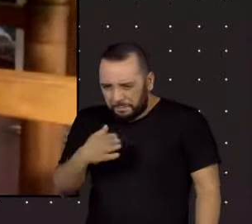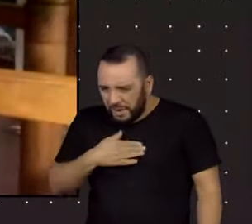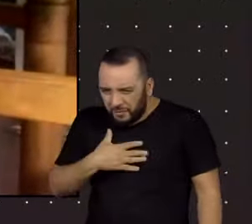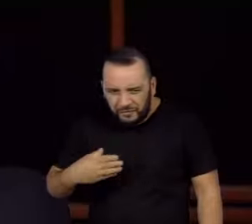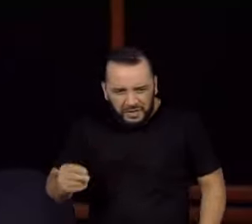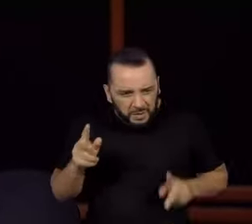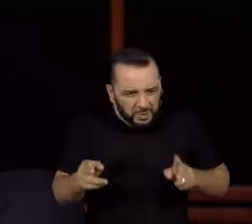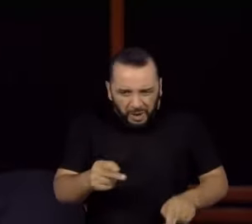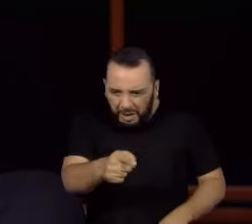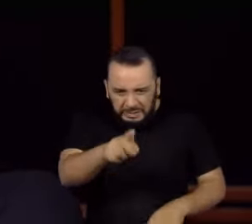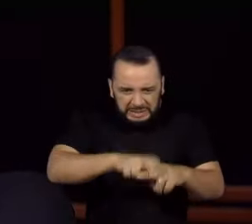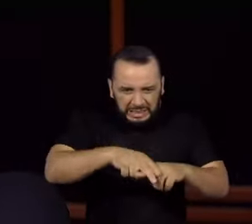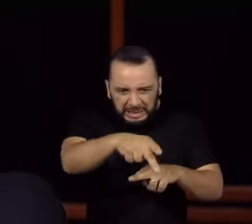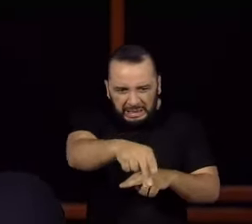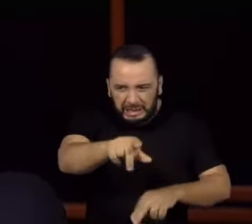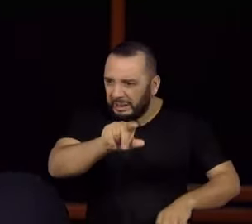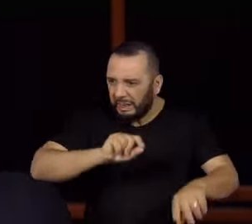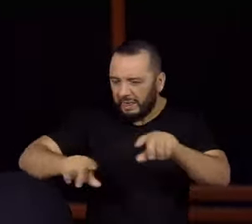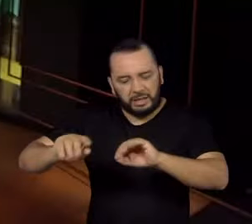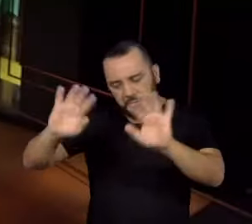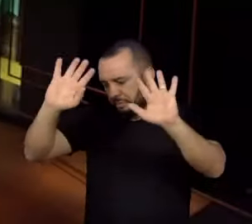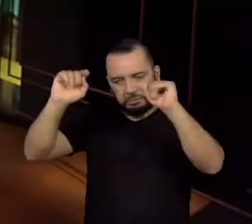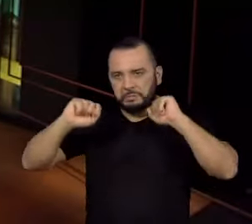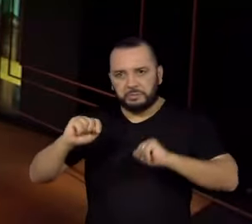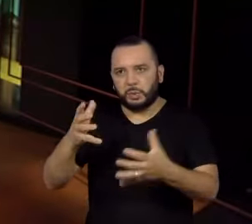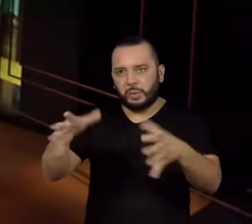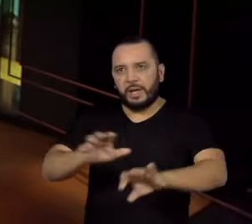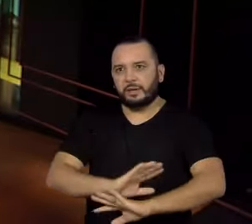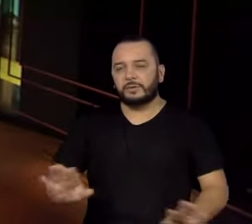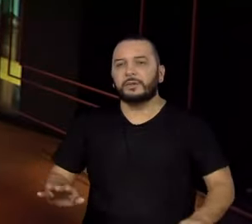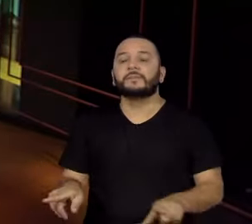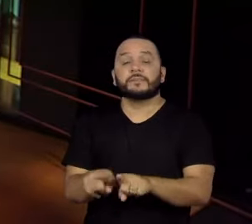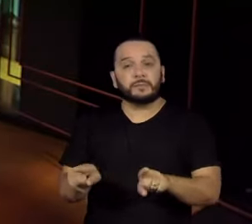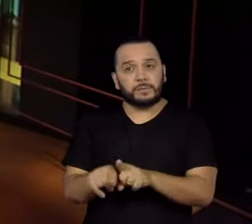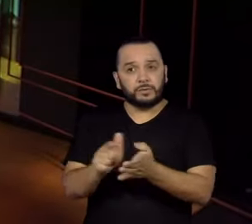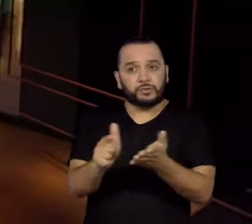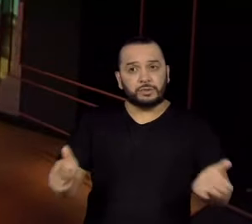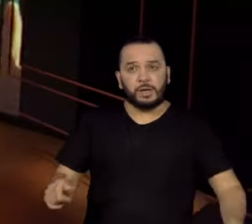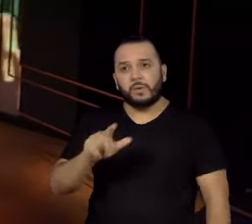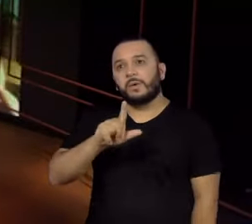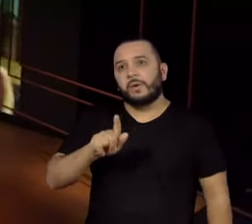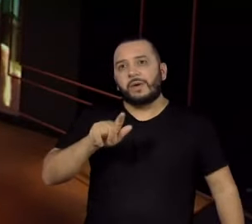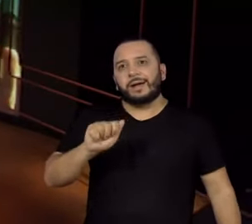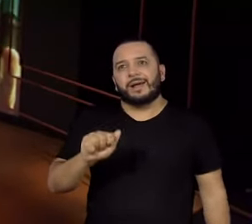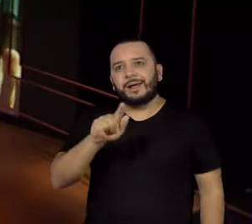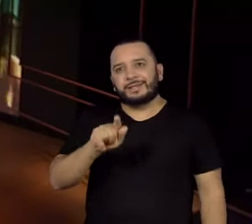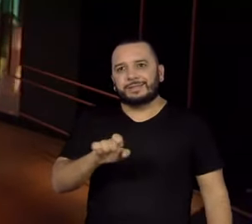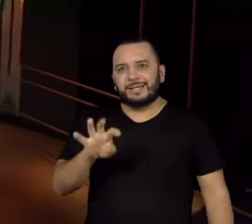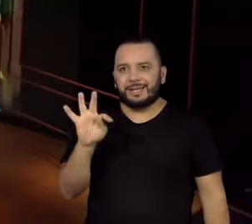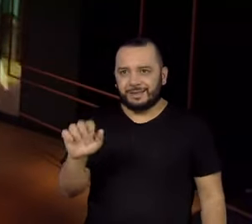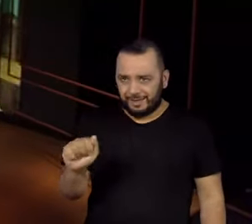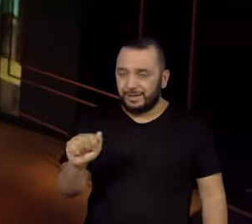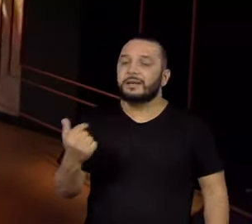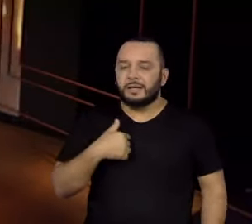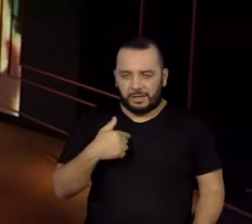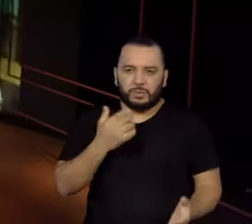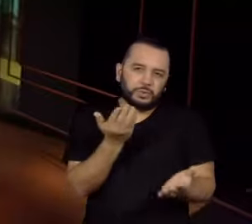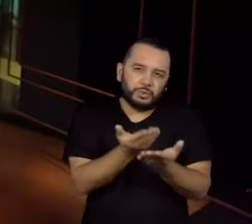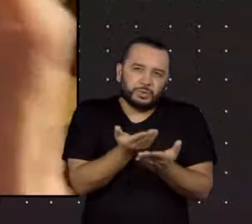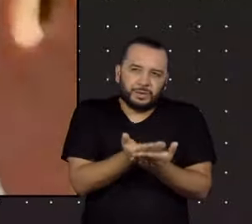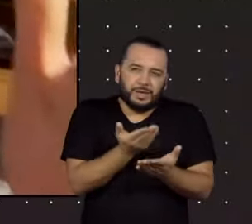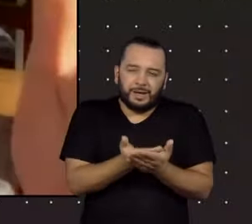música. Mas aí um dia o jornal A Gazeta, quando eu estudava música clandestinamente, eu estava